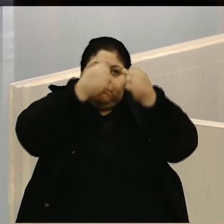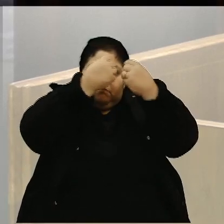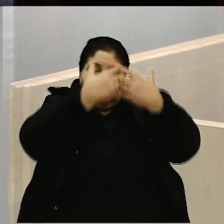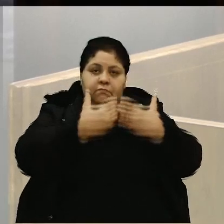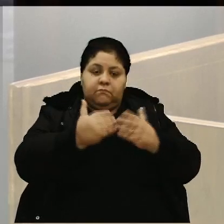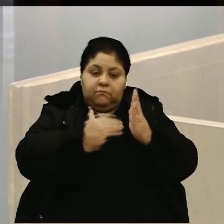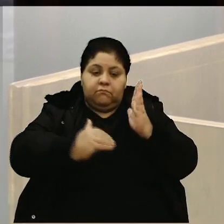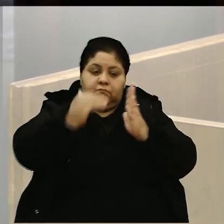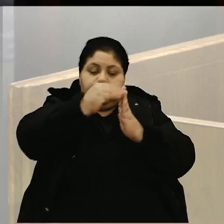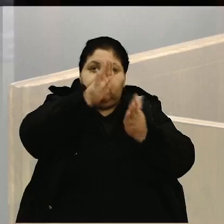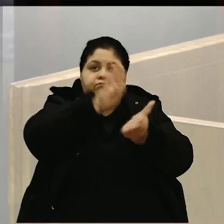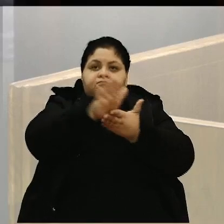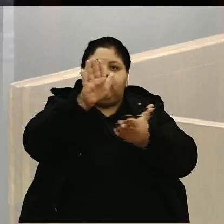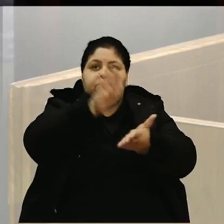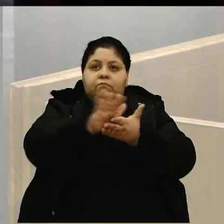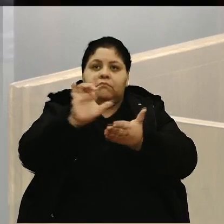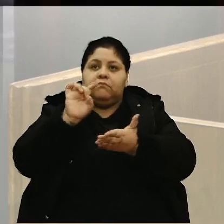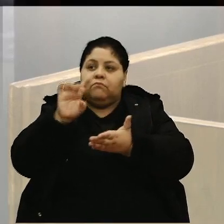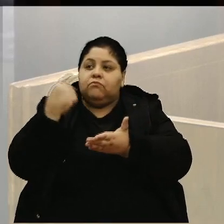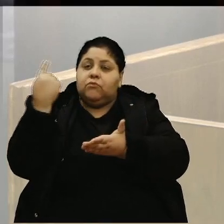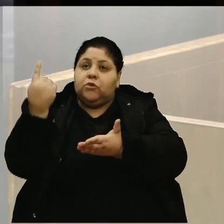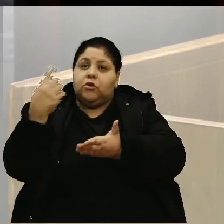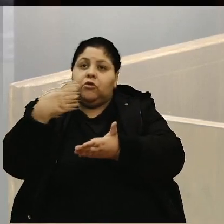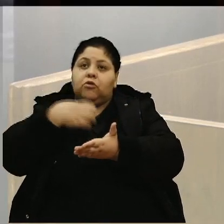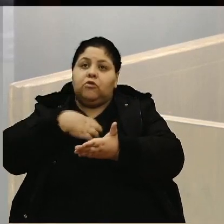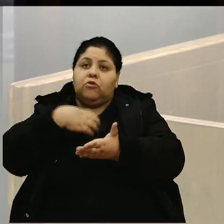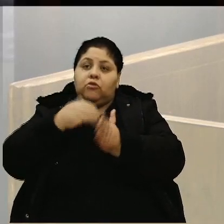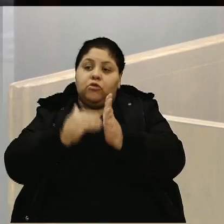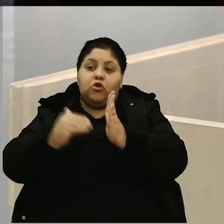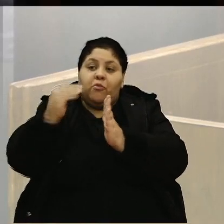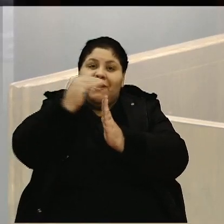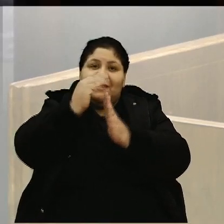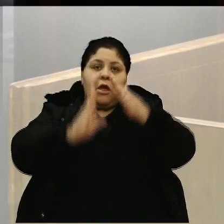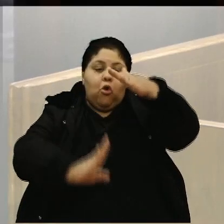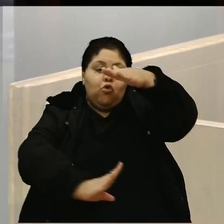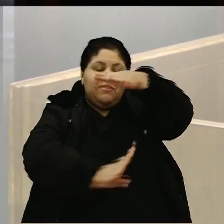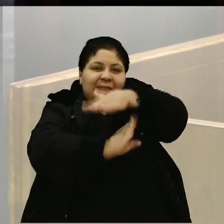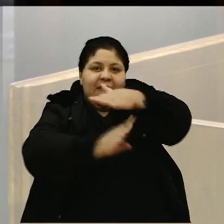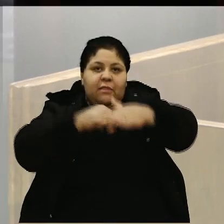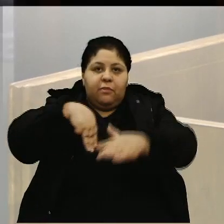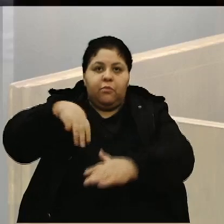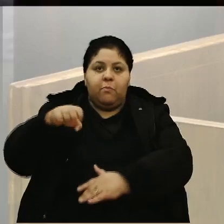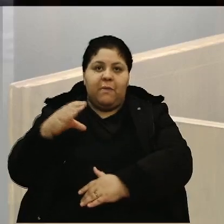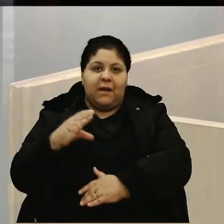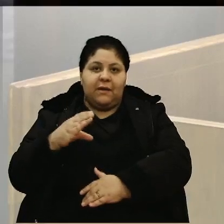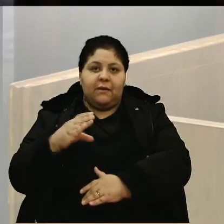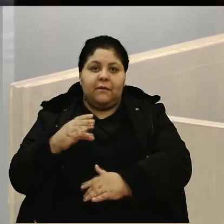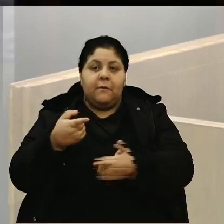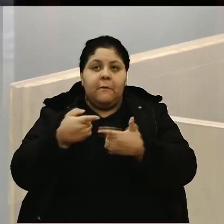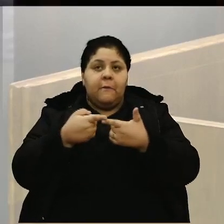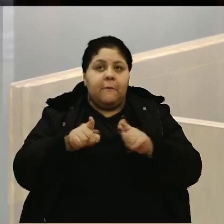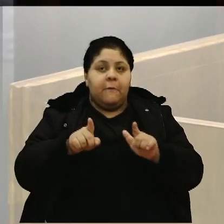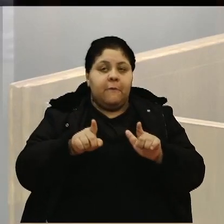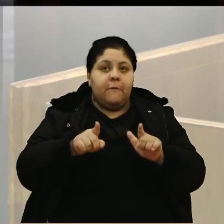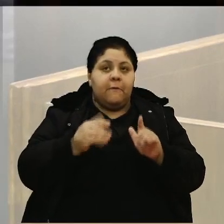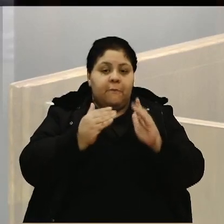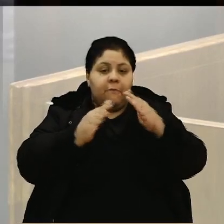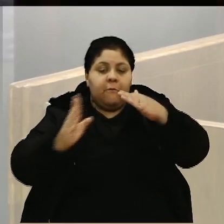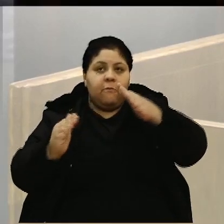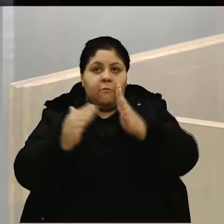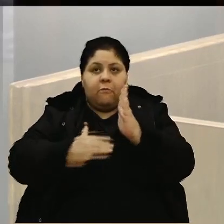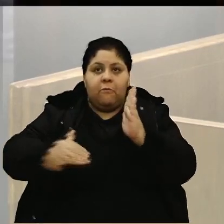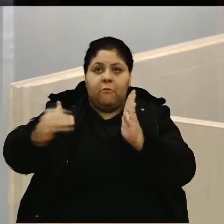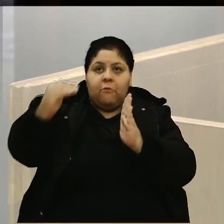de produção é apenas uma das formas de aumentar o teto MAC, mas que em nosso caso, referido aumento se daria em virtude